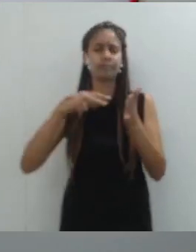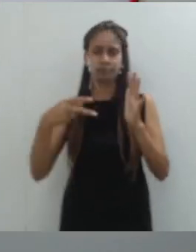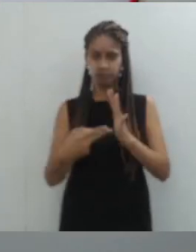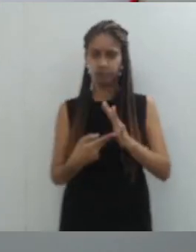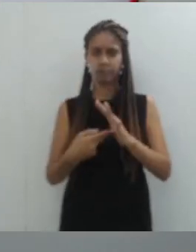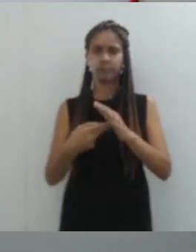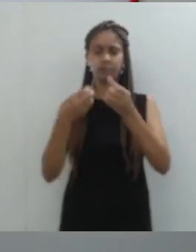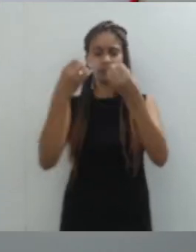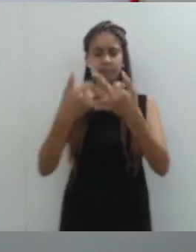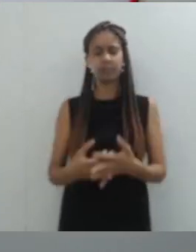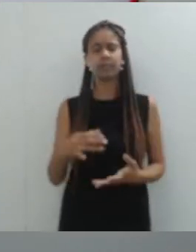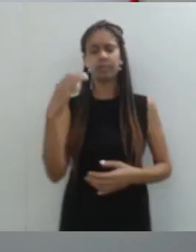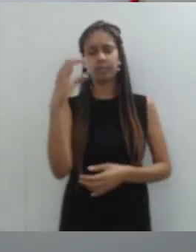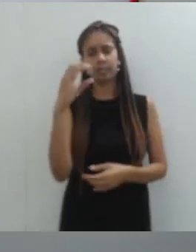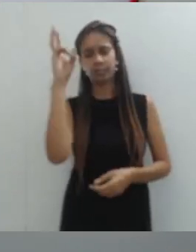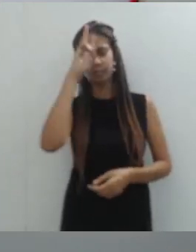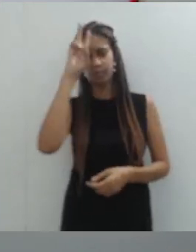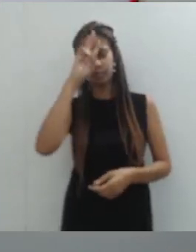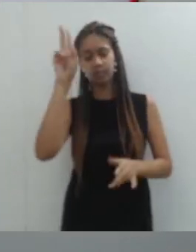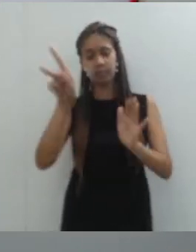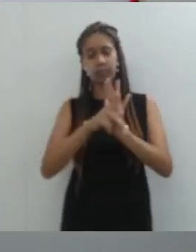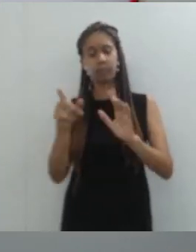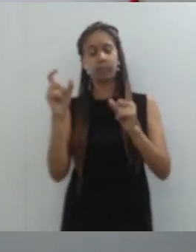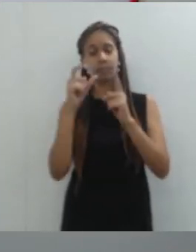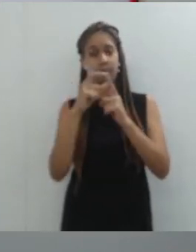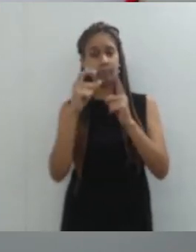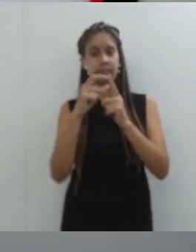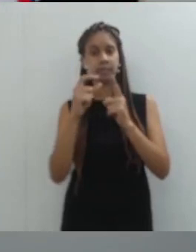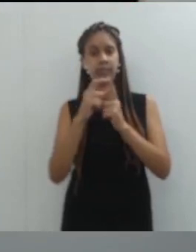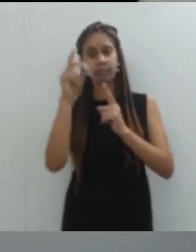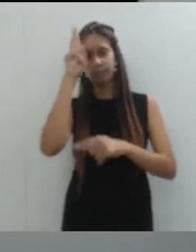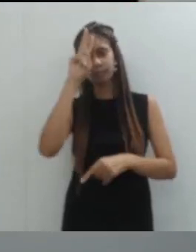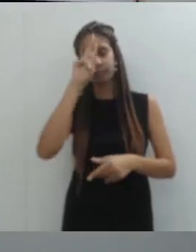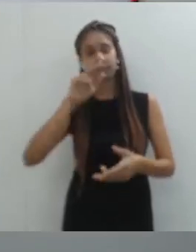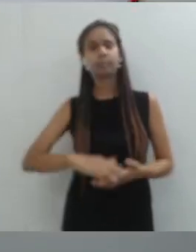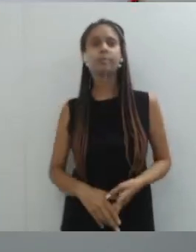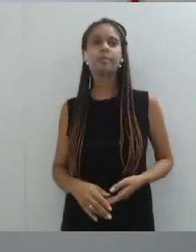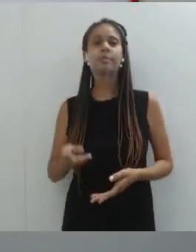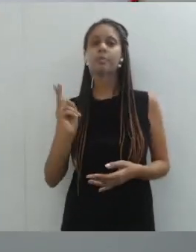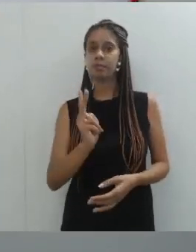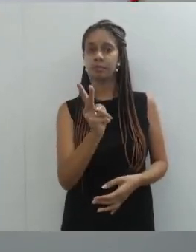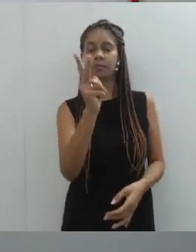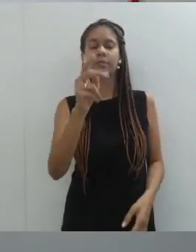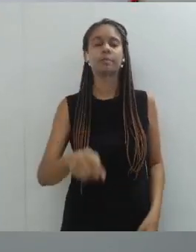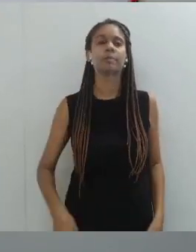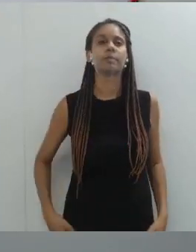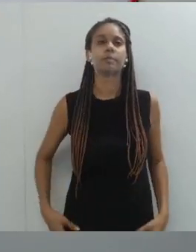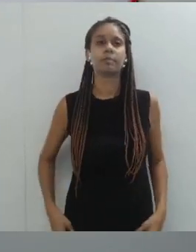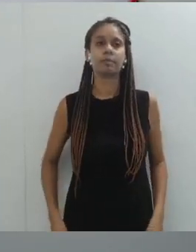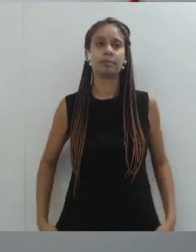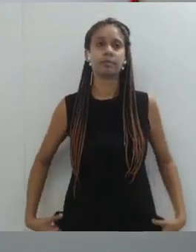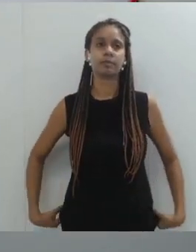da história e a própria palavra história. Seguindo, meu fera. Como eu falei para você